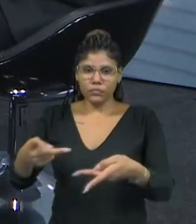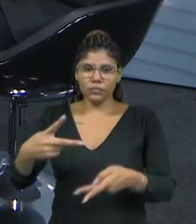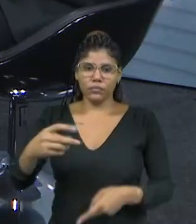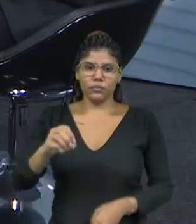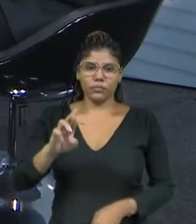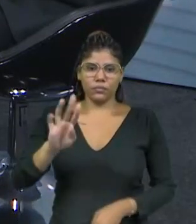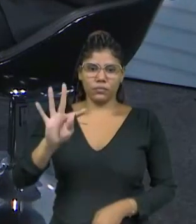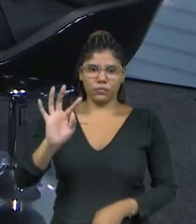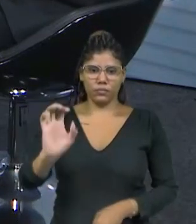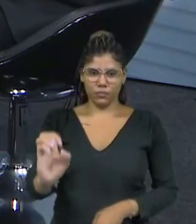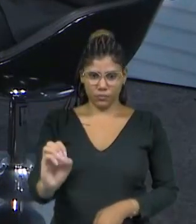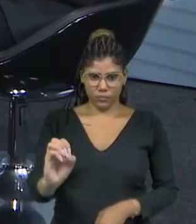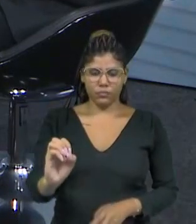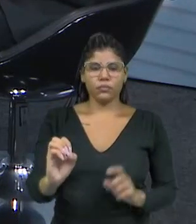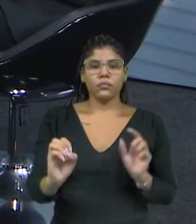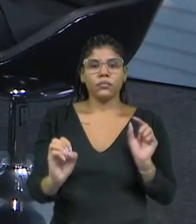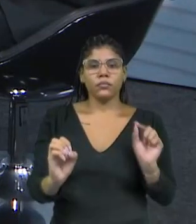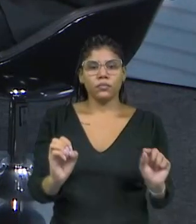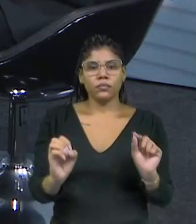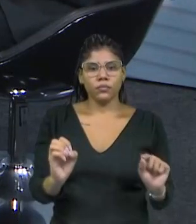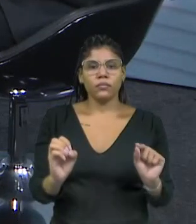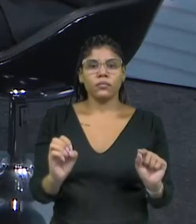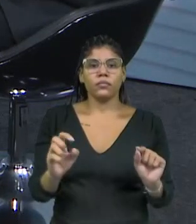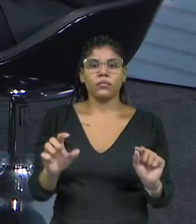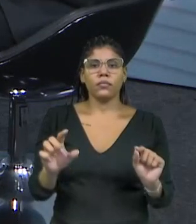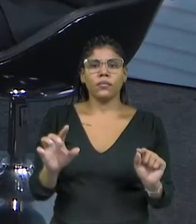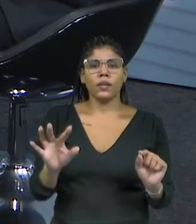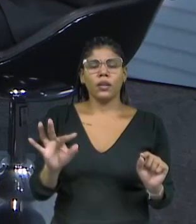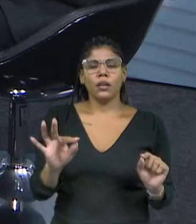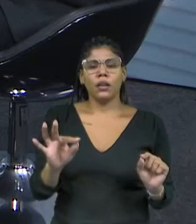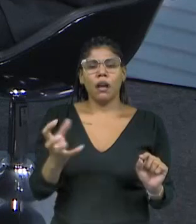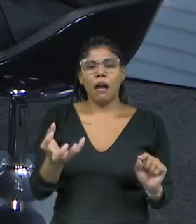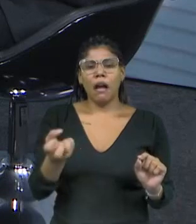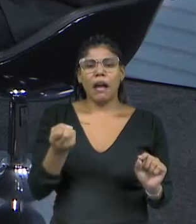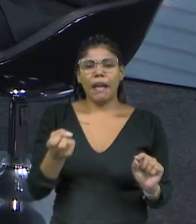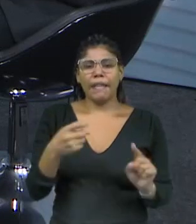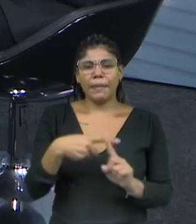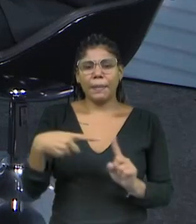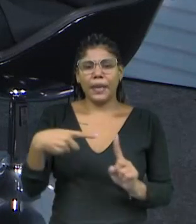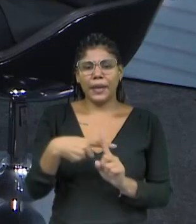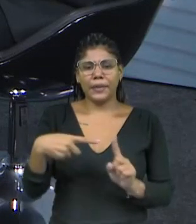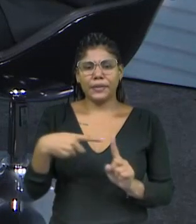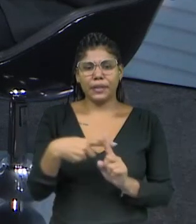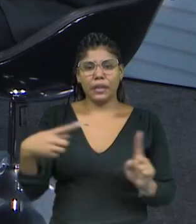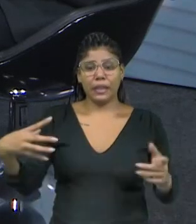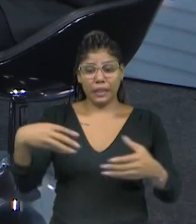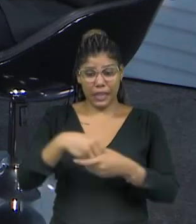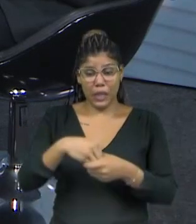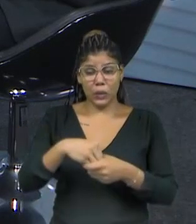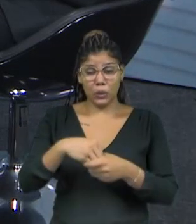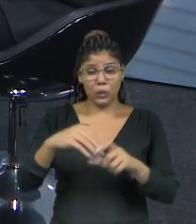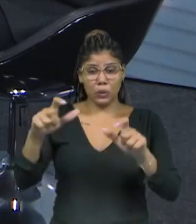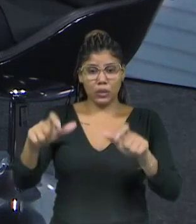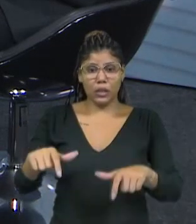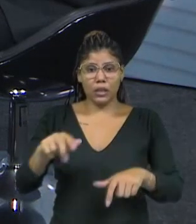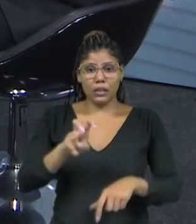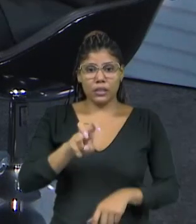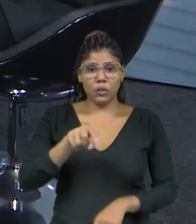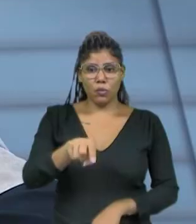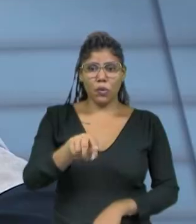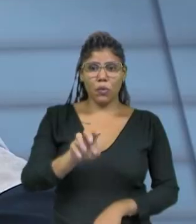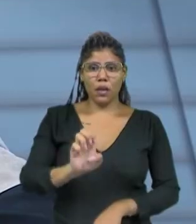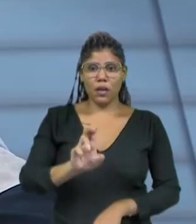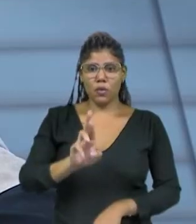verde. Que a renda média dentro daquele porto eram 5 mil euros